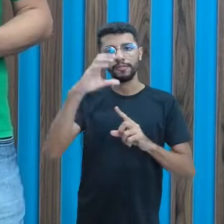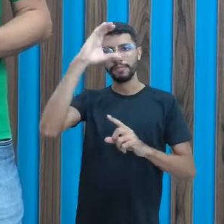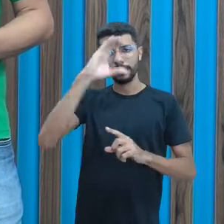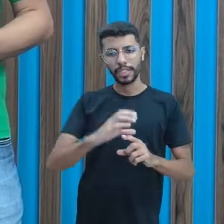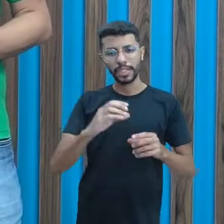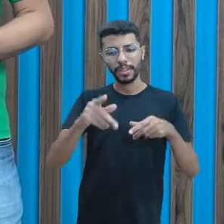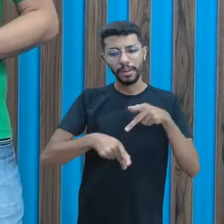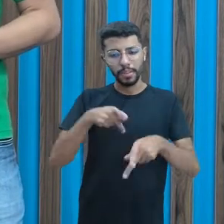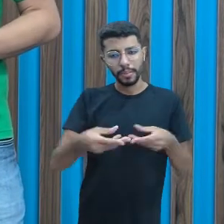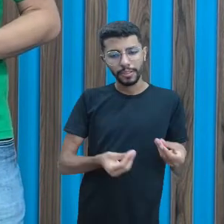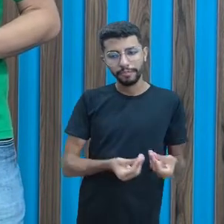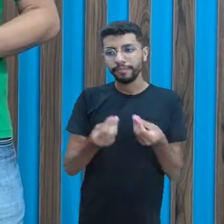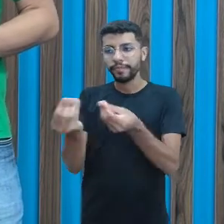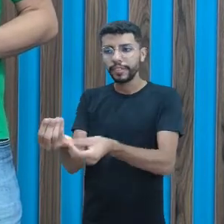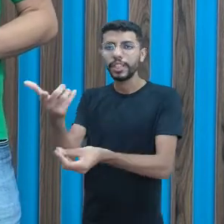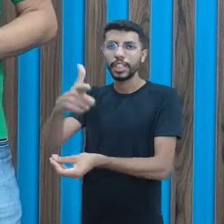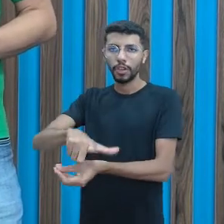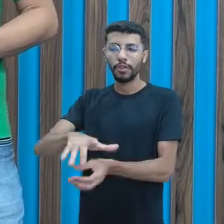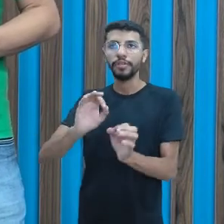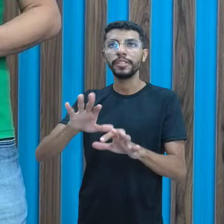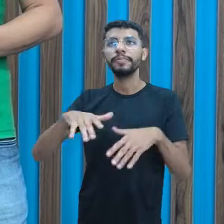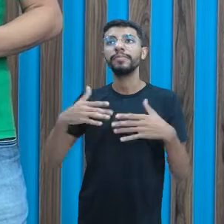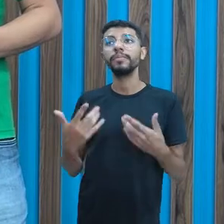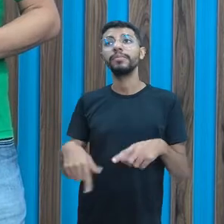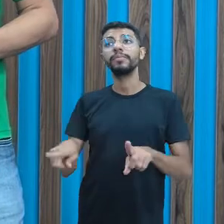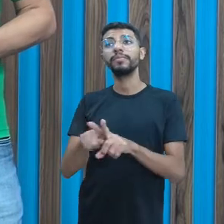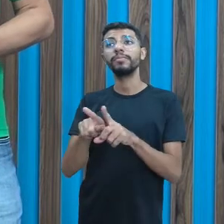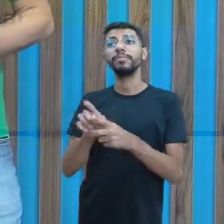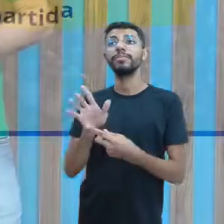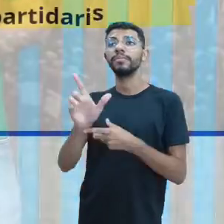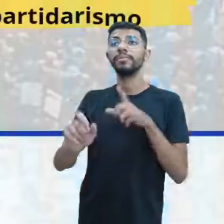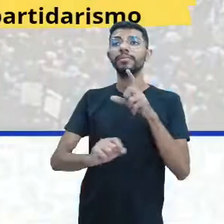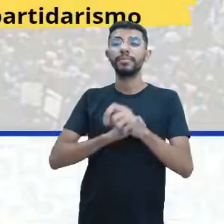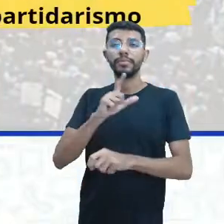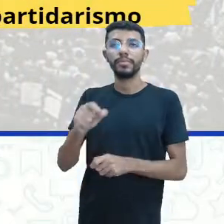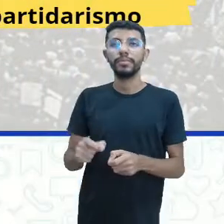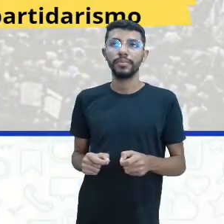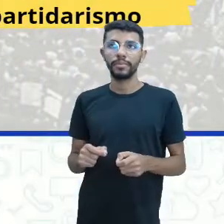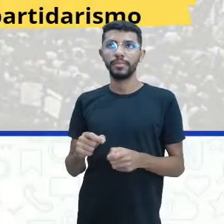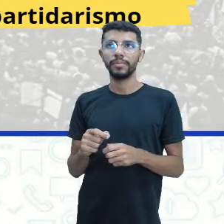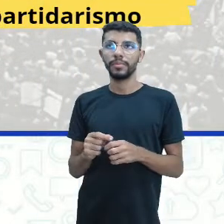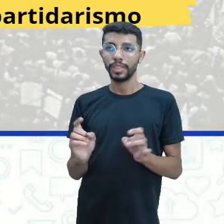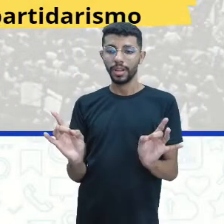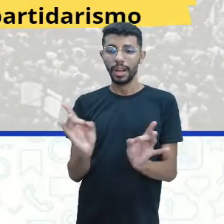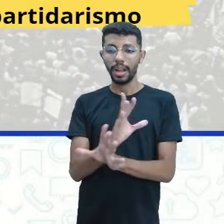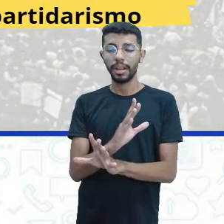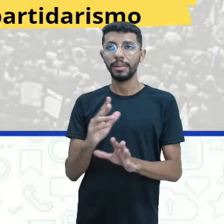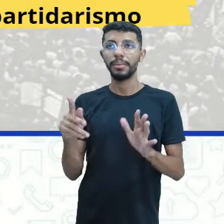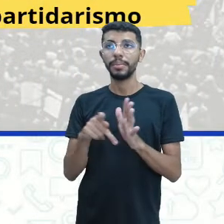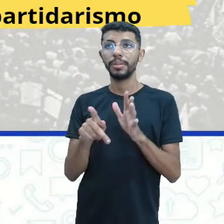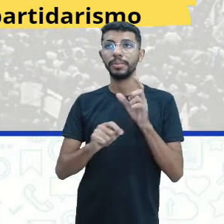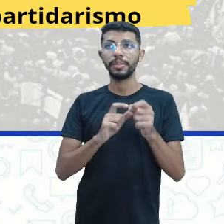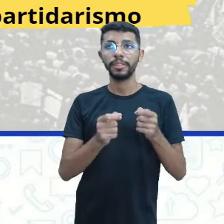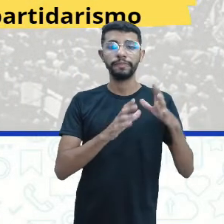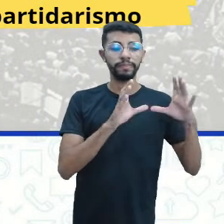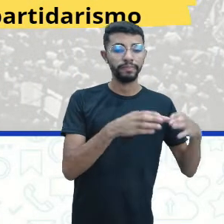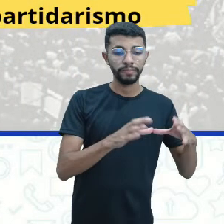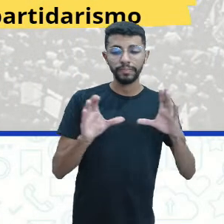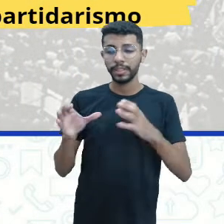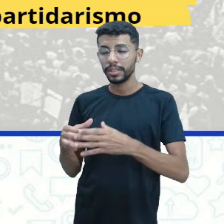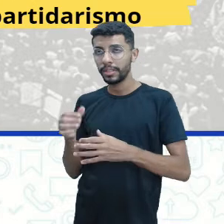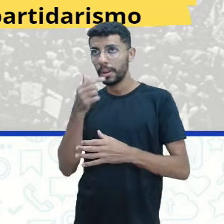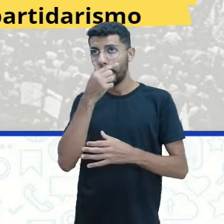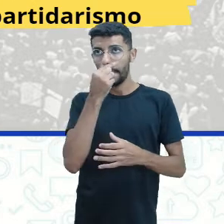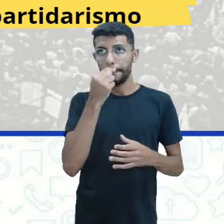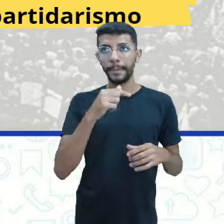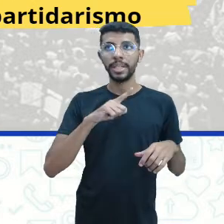da população brasileira, tá? Além disso, a gente destaca também a extinção dos dois partidos. A gente viu que na ditadura militar